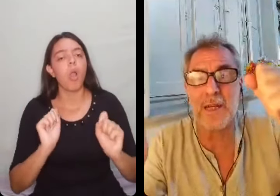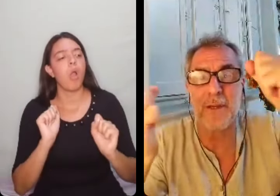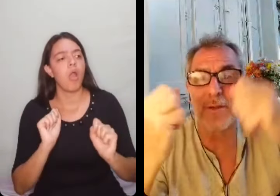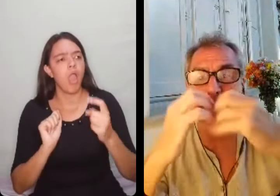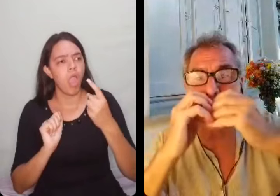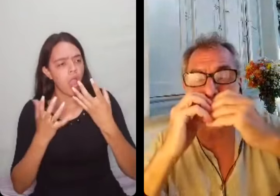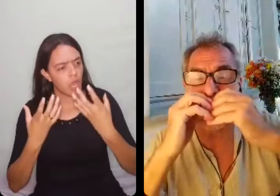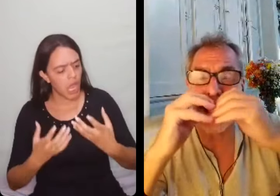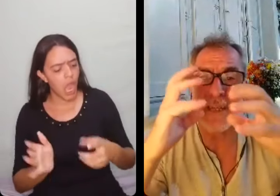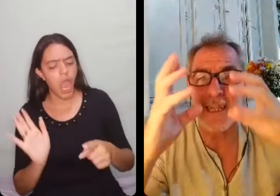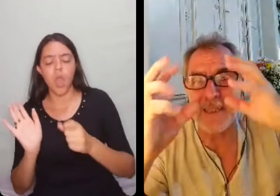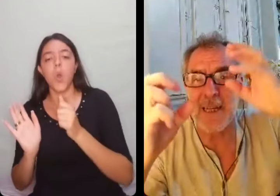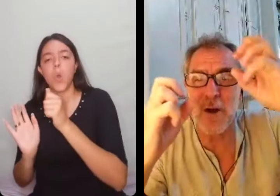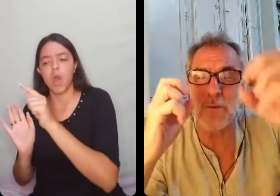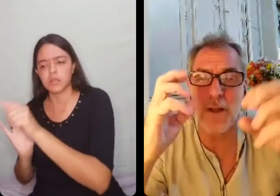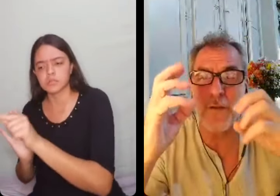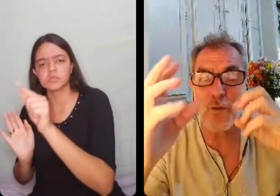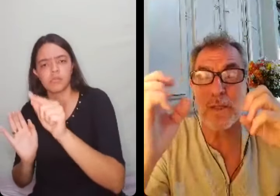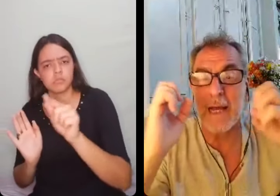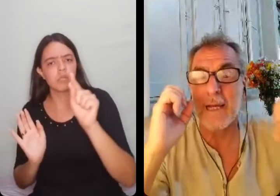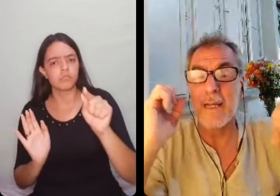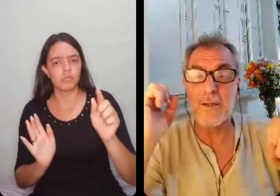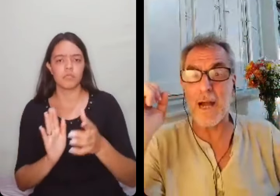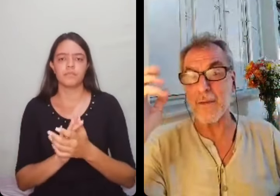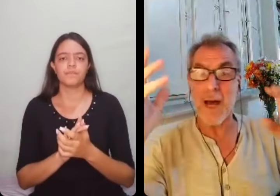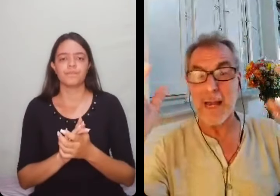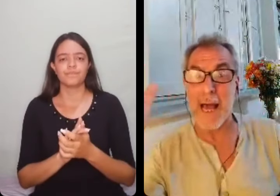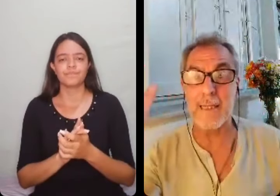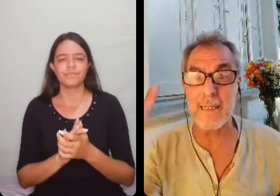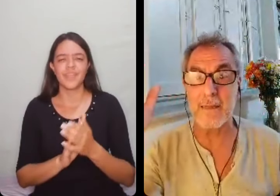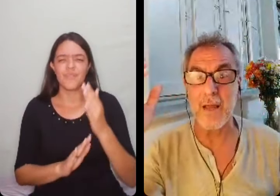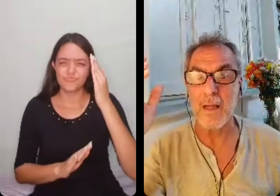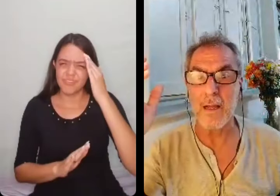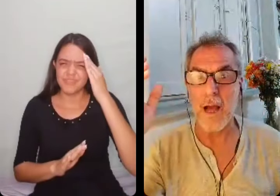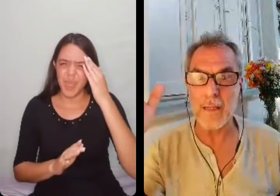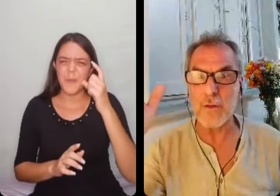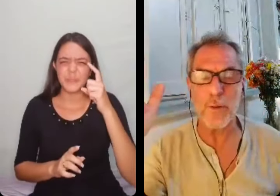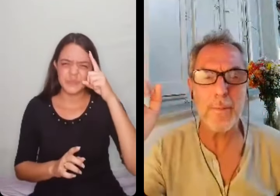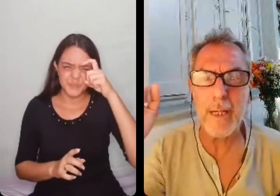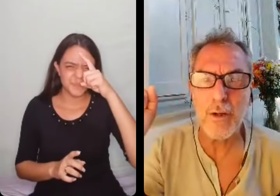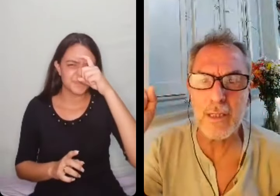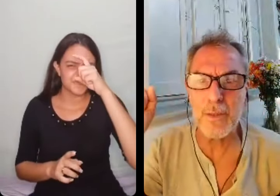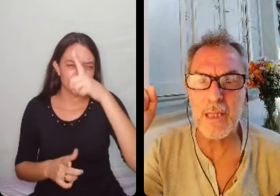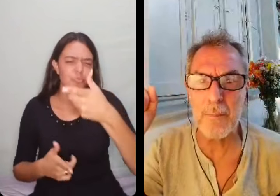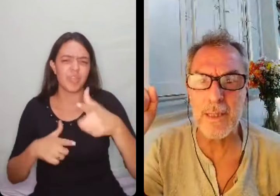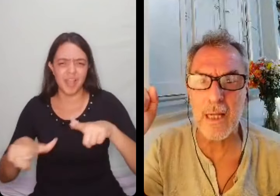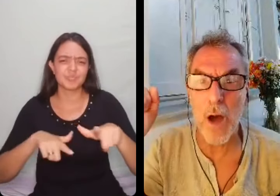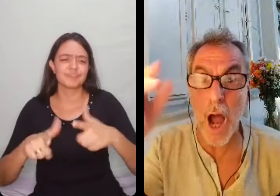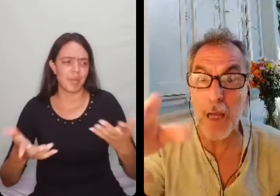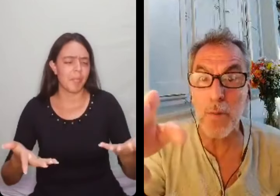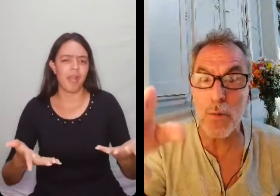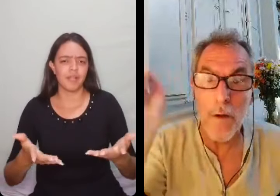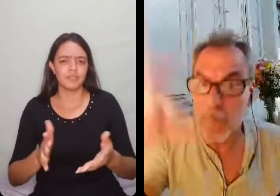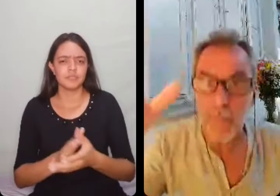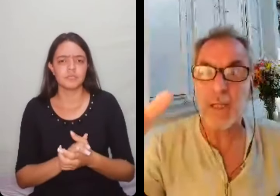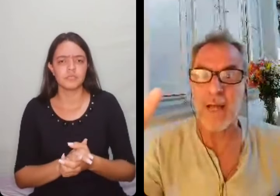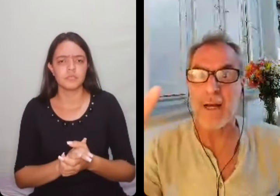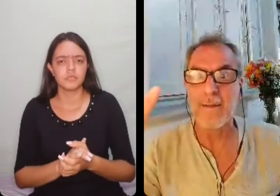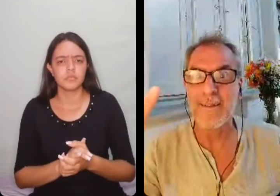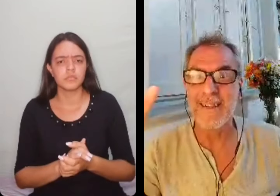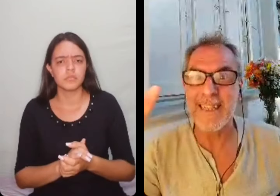olha, você trabalhou tanto. Mas sabe que tem alguma dificuldade. E o cara vai lá e diz, ah, nenhum problema. é o que vocês estão pensando? Ah, que bom.